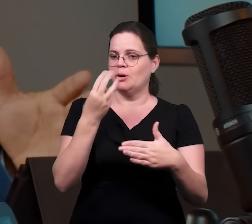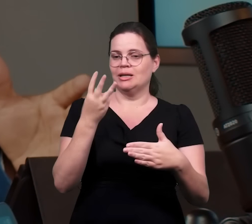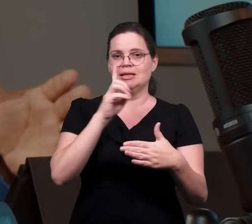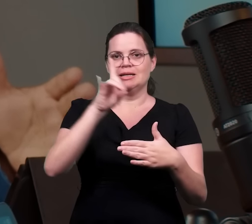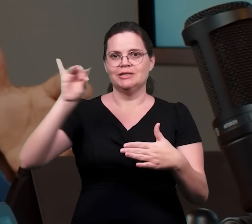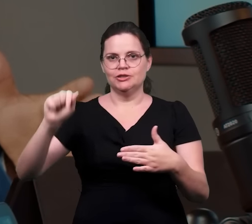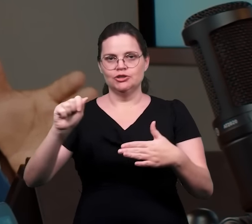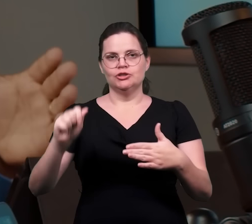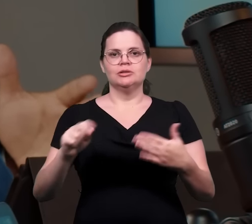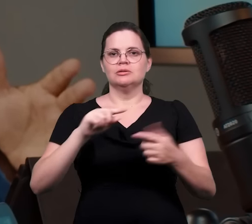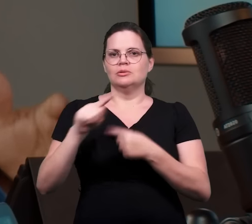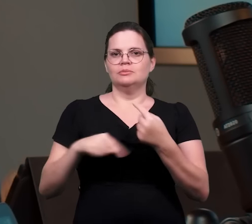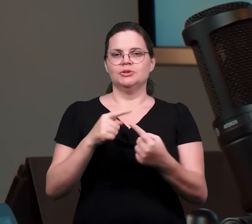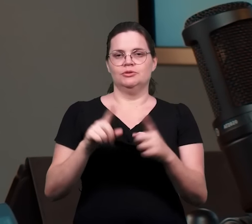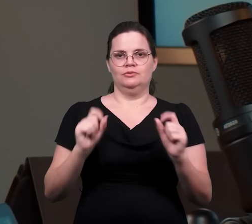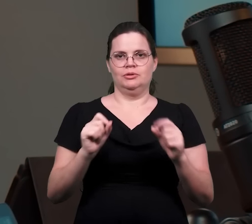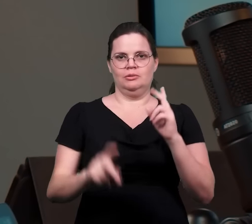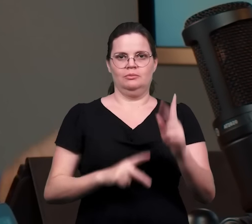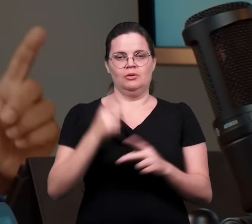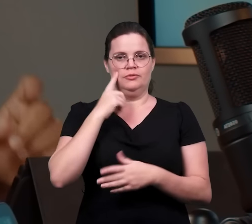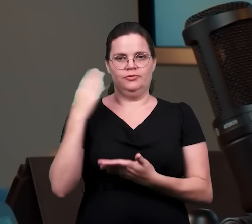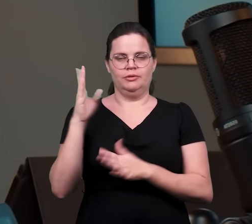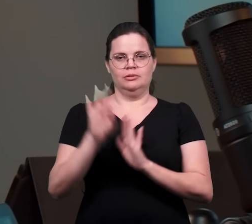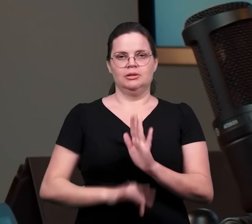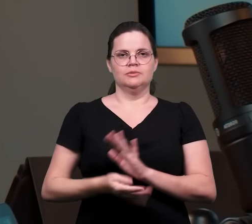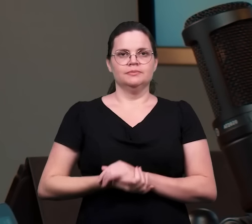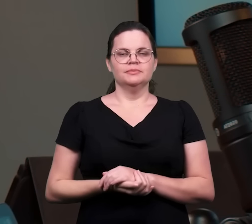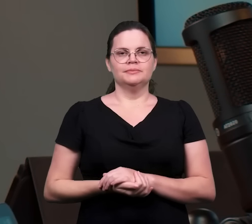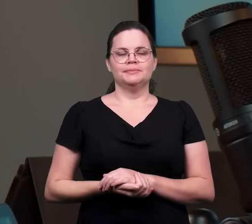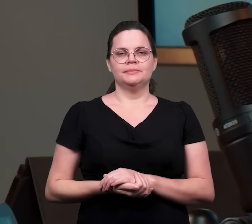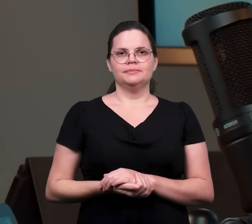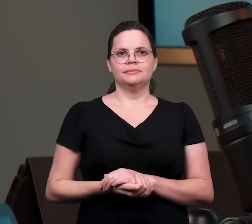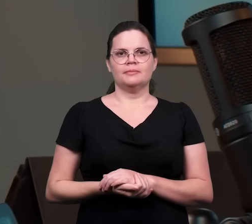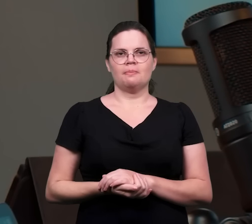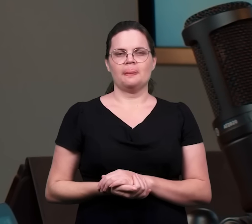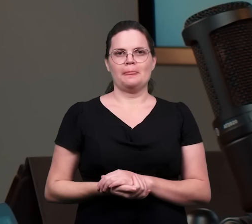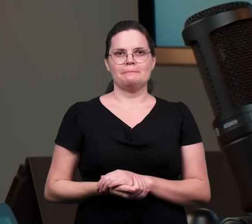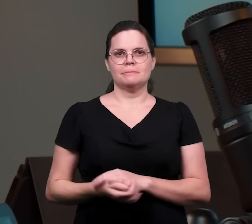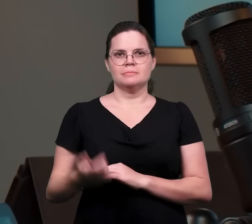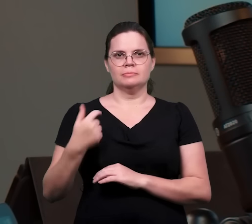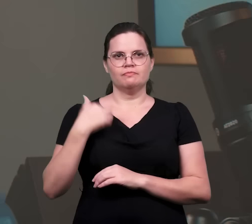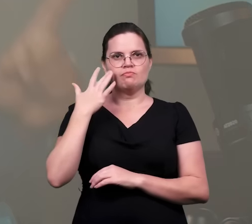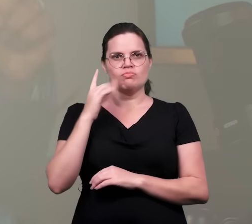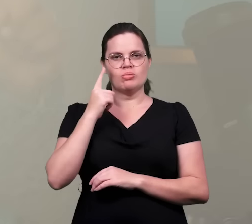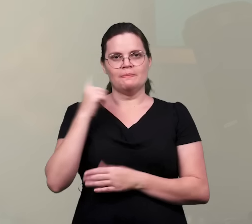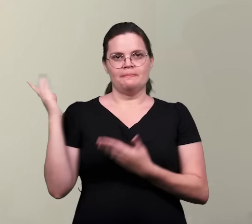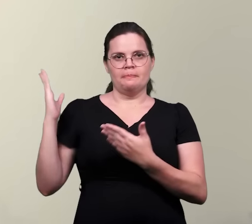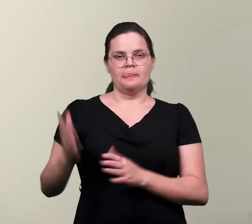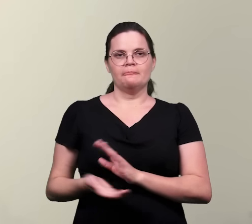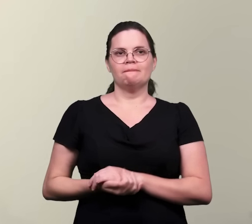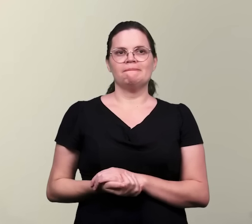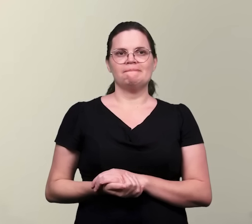texto diz, né? Vá a caminho de 3 dias. Acho que o texto deve estar aí também. Eu acho bem interessante. Está